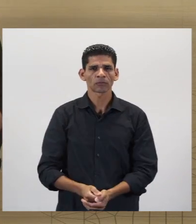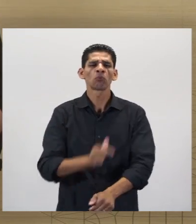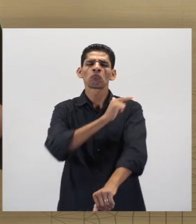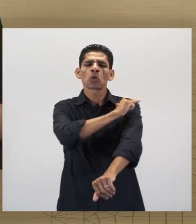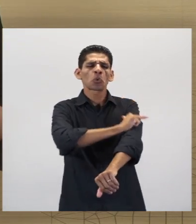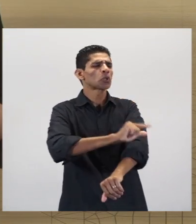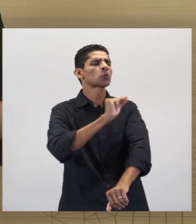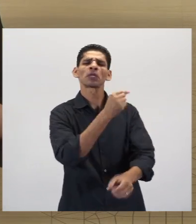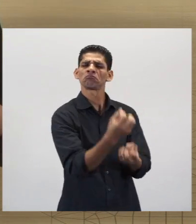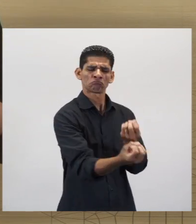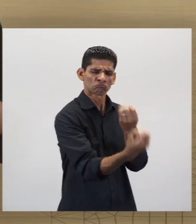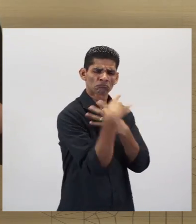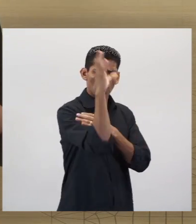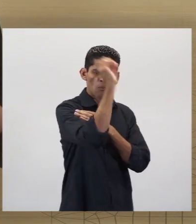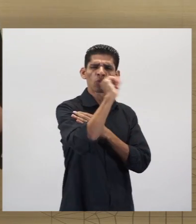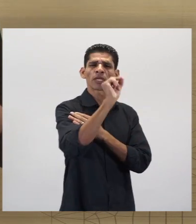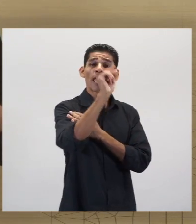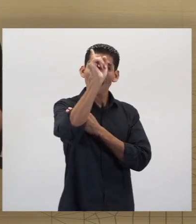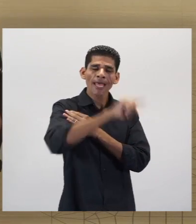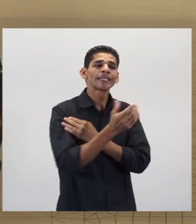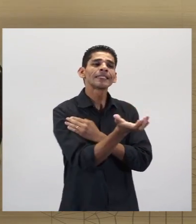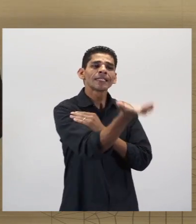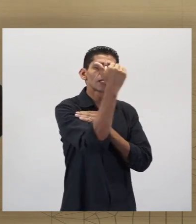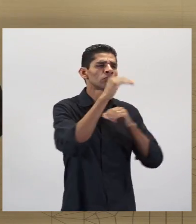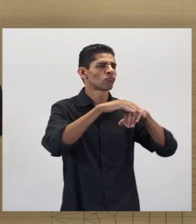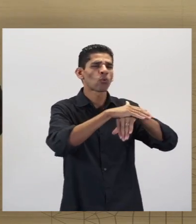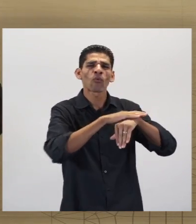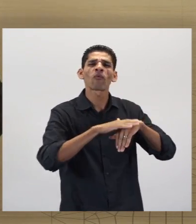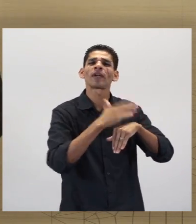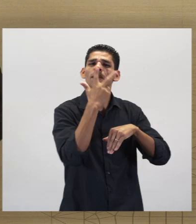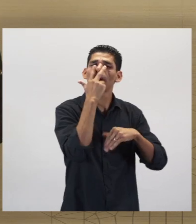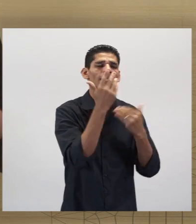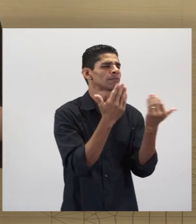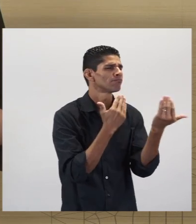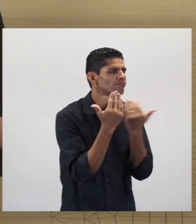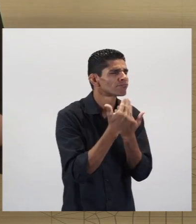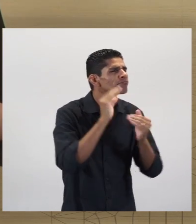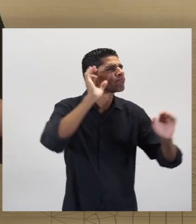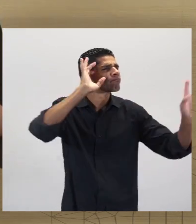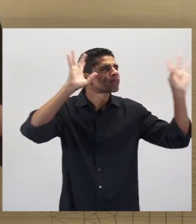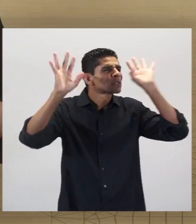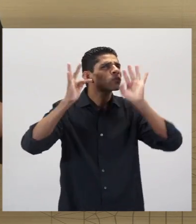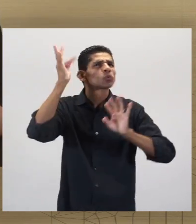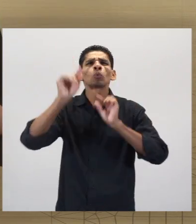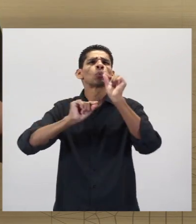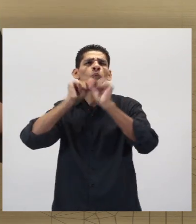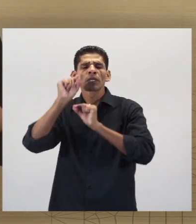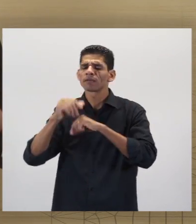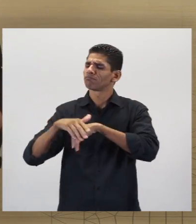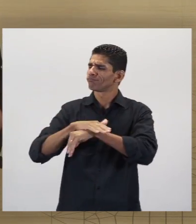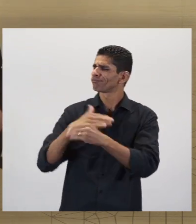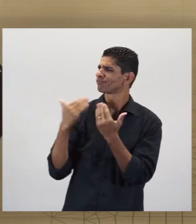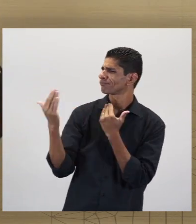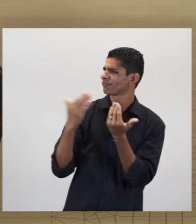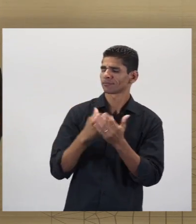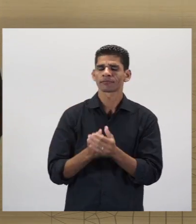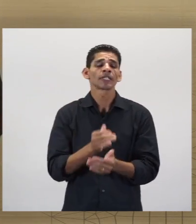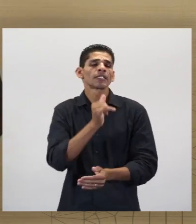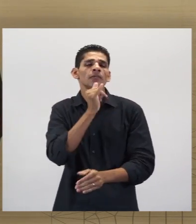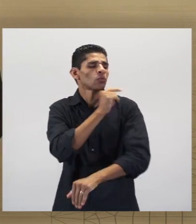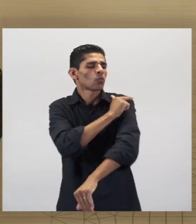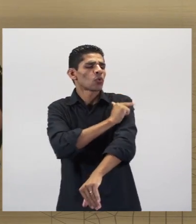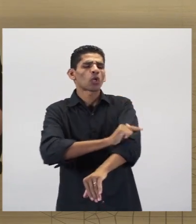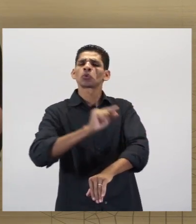vez, vai fazer uma espécie de conversa com as questões e métodos de pensamento filosóficos. Quando falamos em educação, temos que lembrar que ela